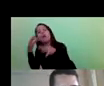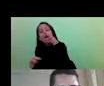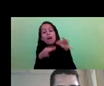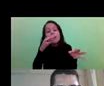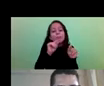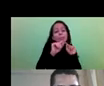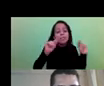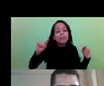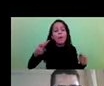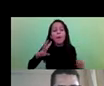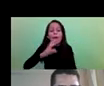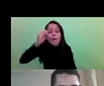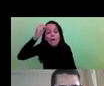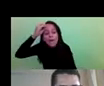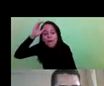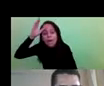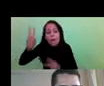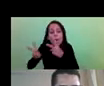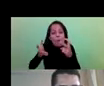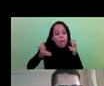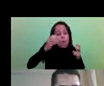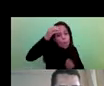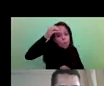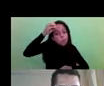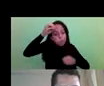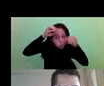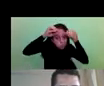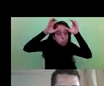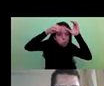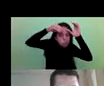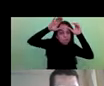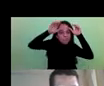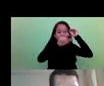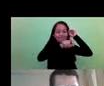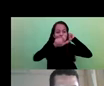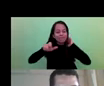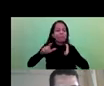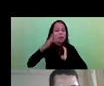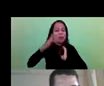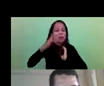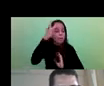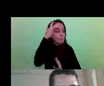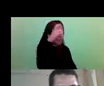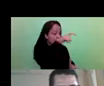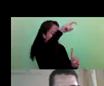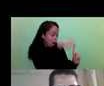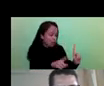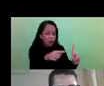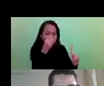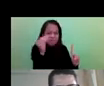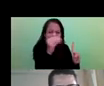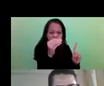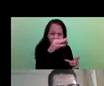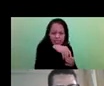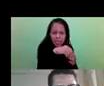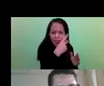Ou seja, nós não podemos ignorar o sujeito, a sua identidade, no